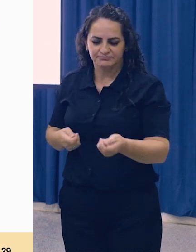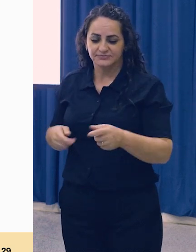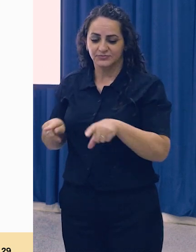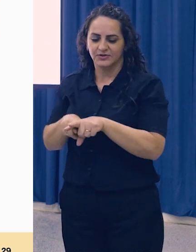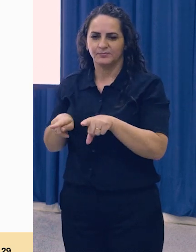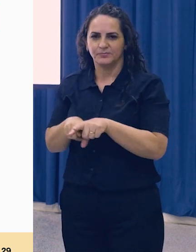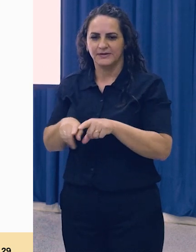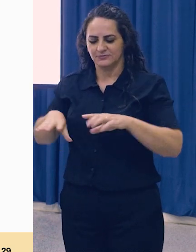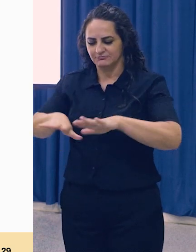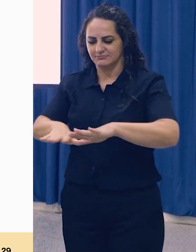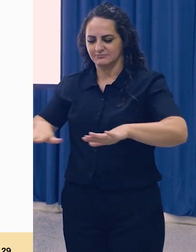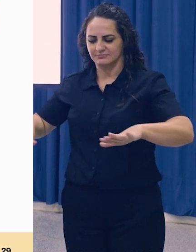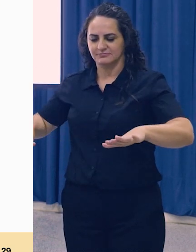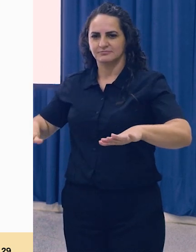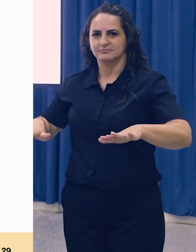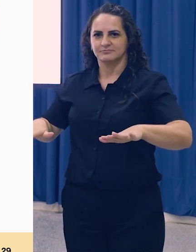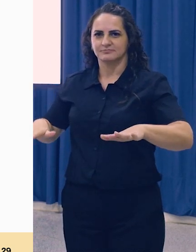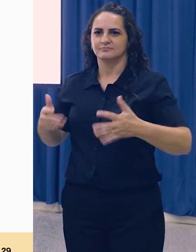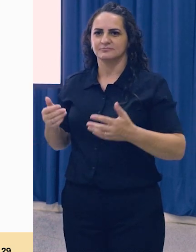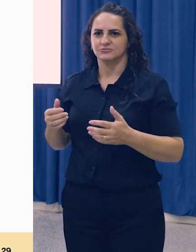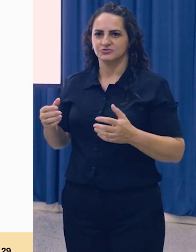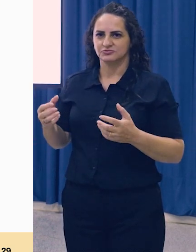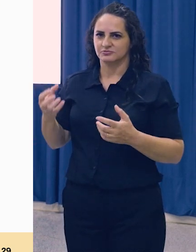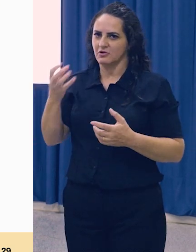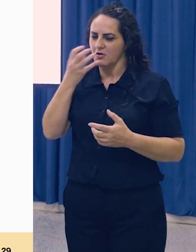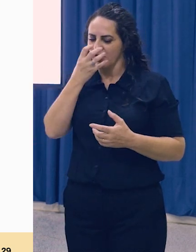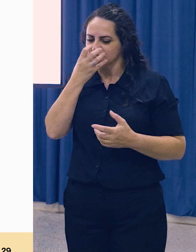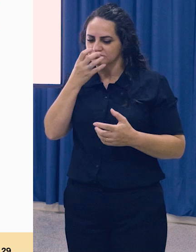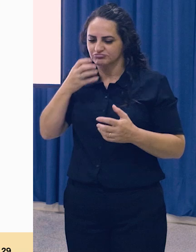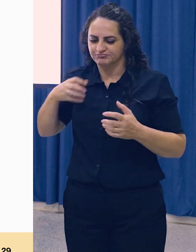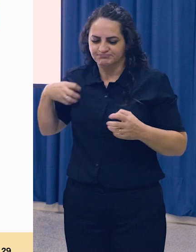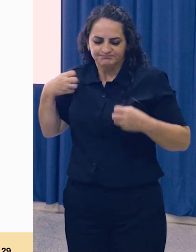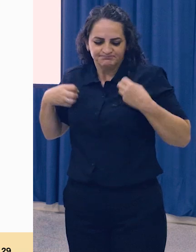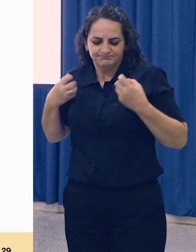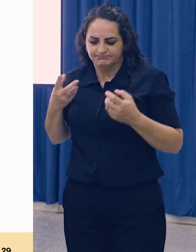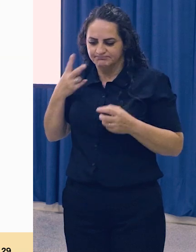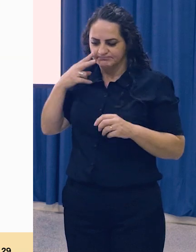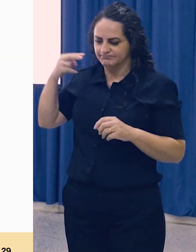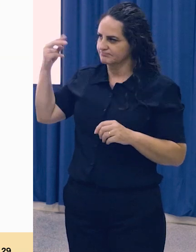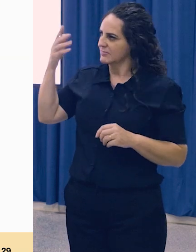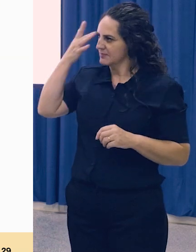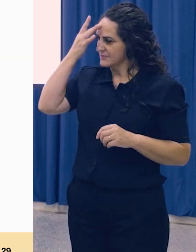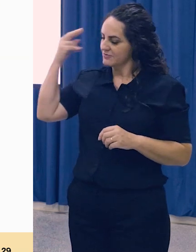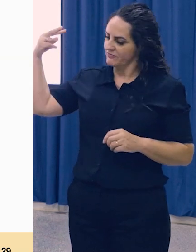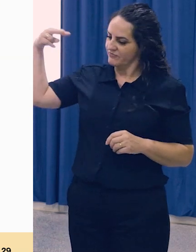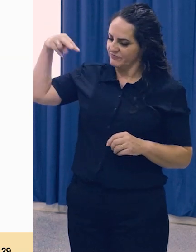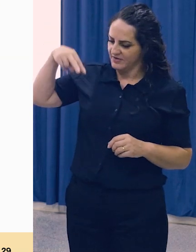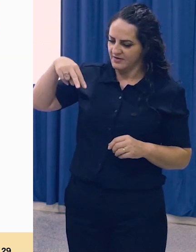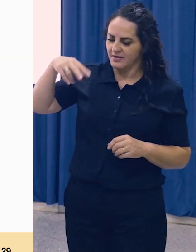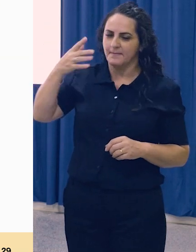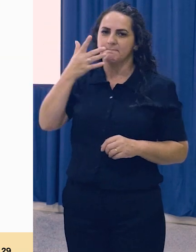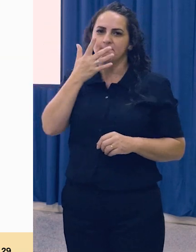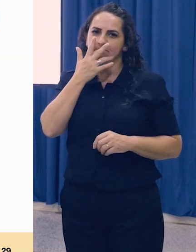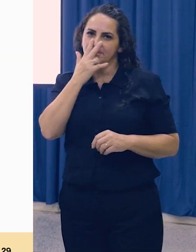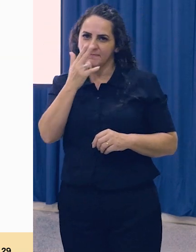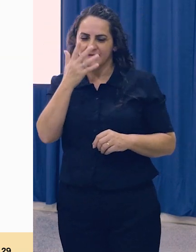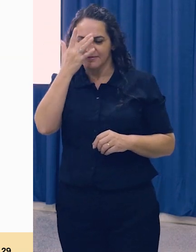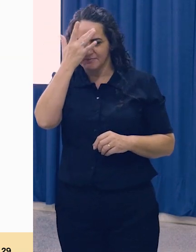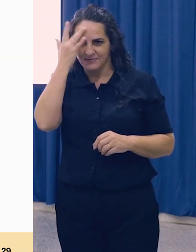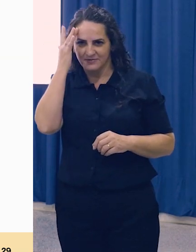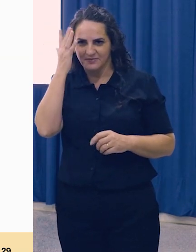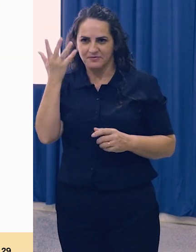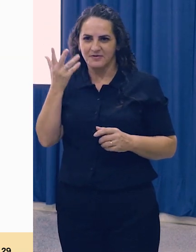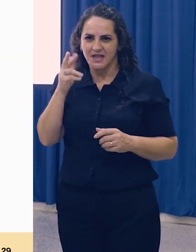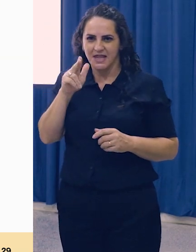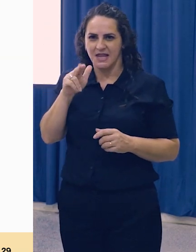chão uma imagem de um cachorro se coçando, e quando visto de cima, eram como se as pessoas fossem várias